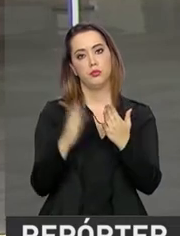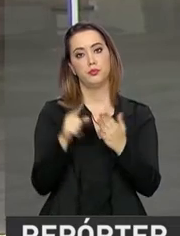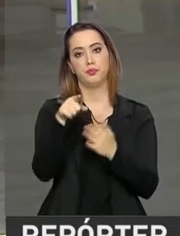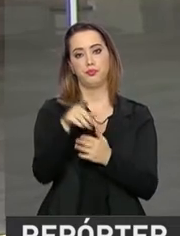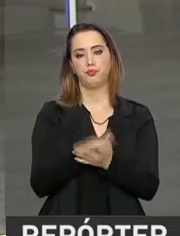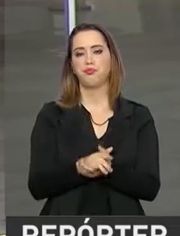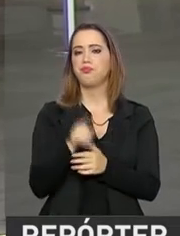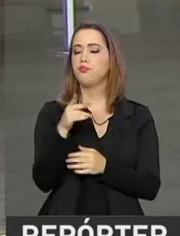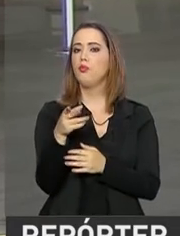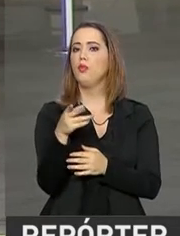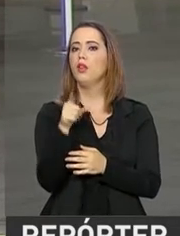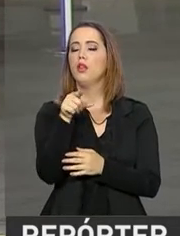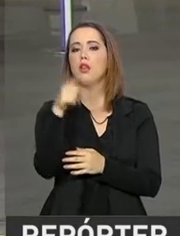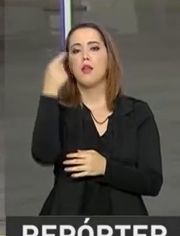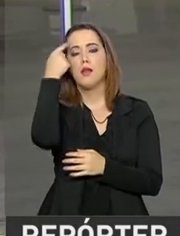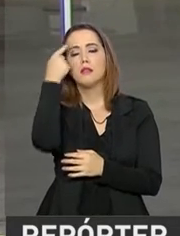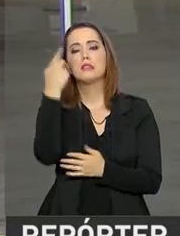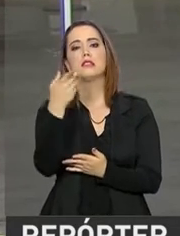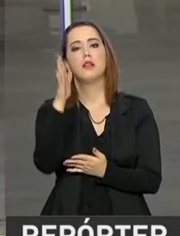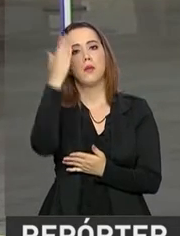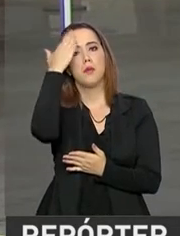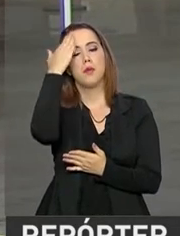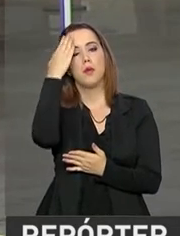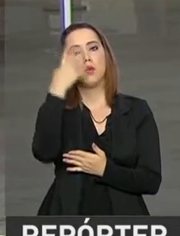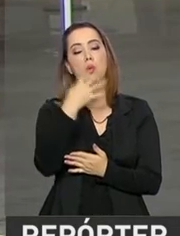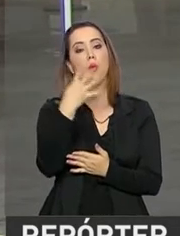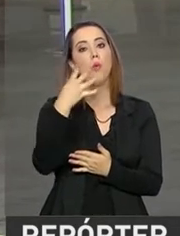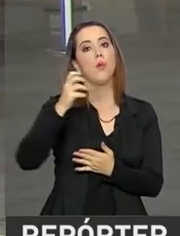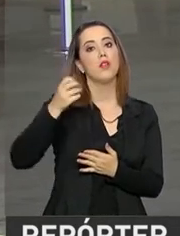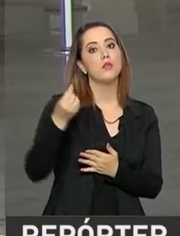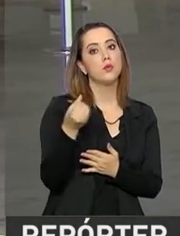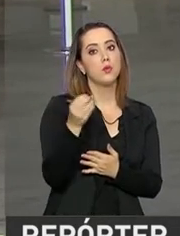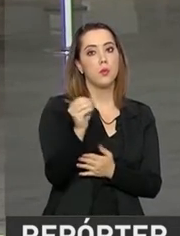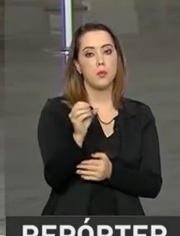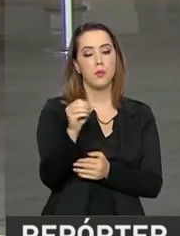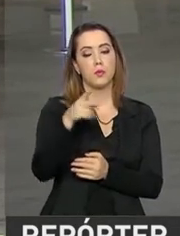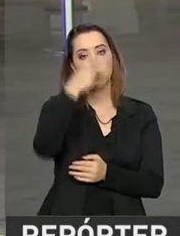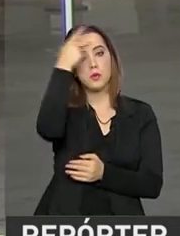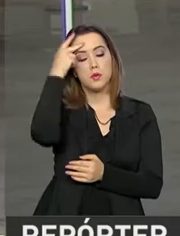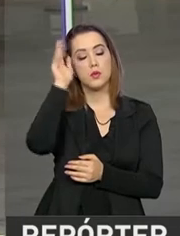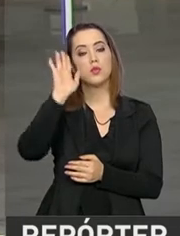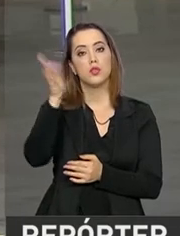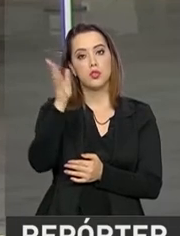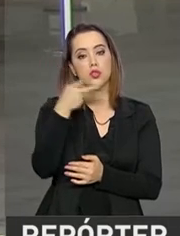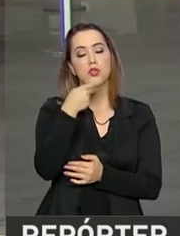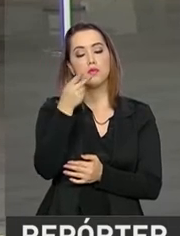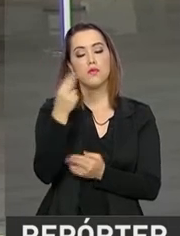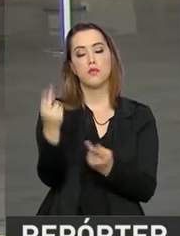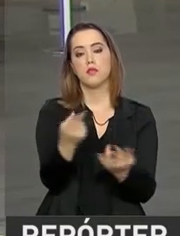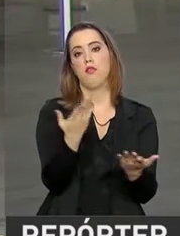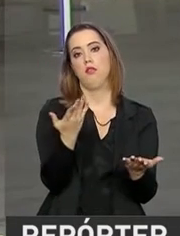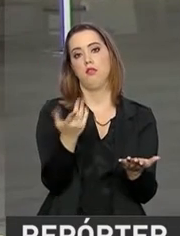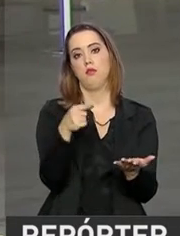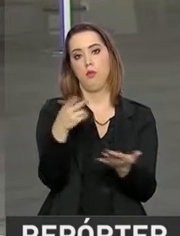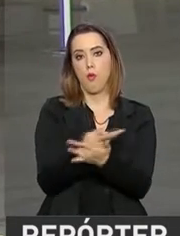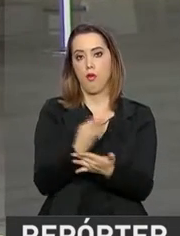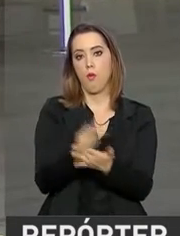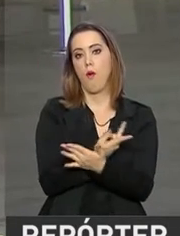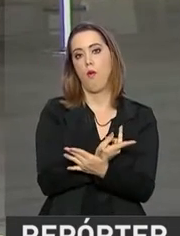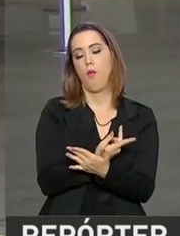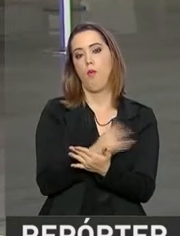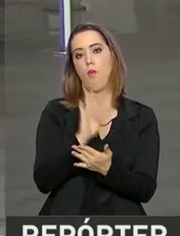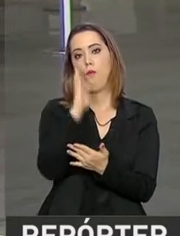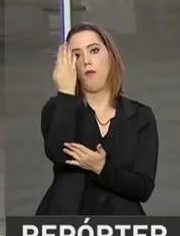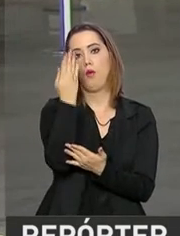2015 quase 4.600 pessoas fizeram isso neste ano de Janeiro a Julho também no Estado de São Paulo